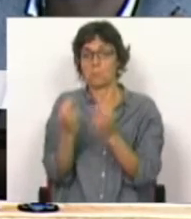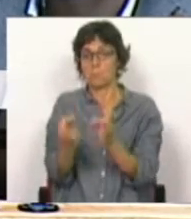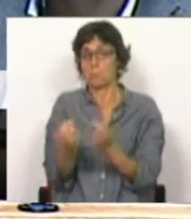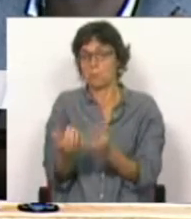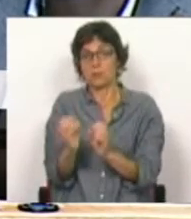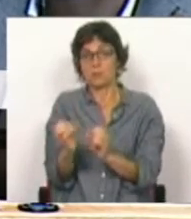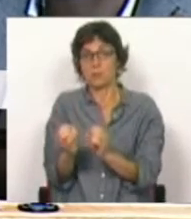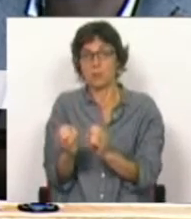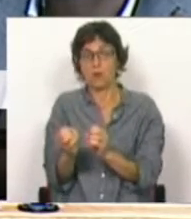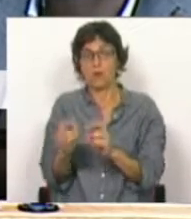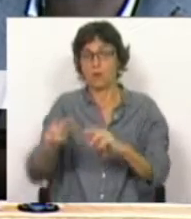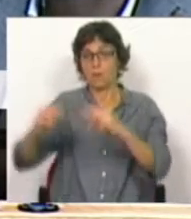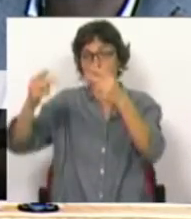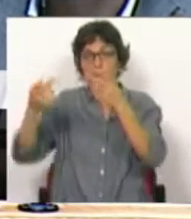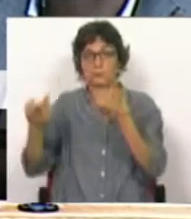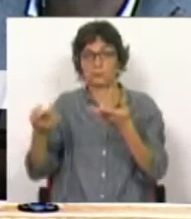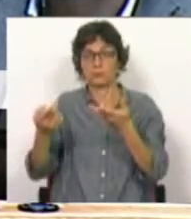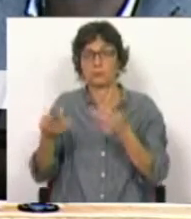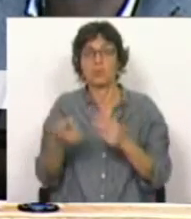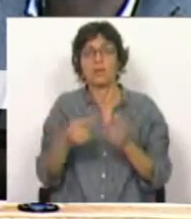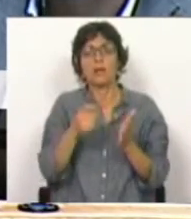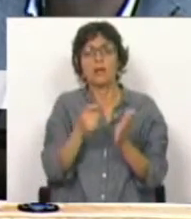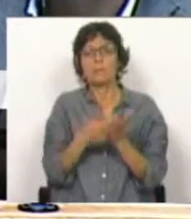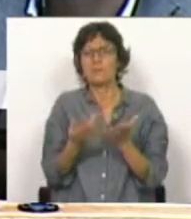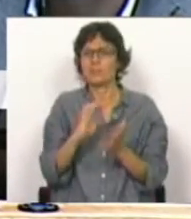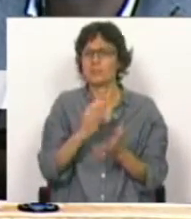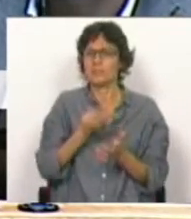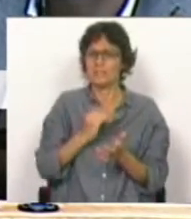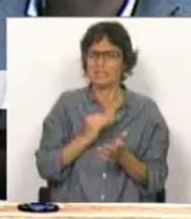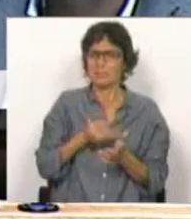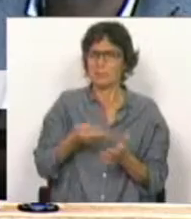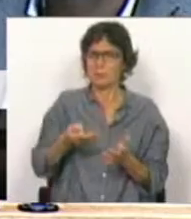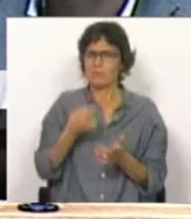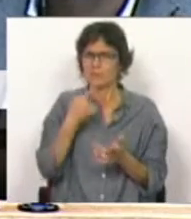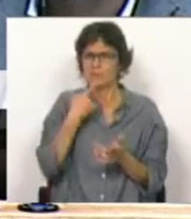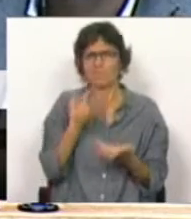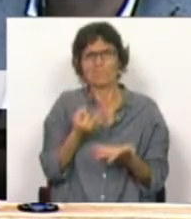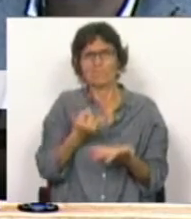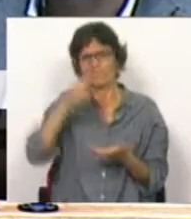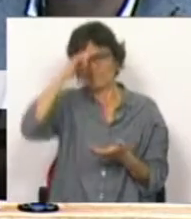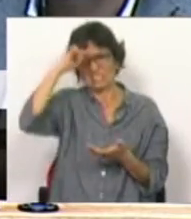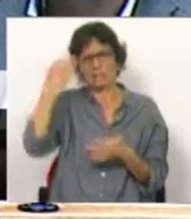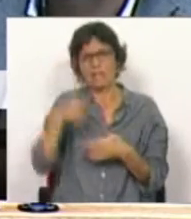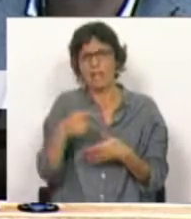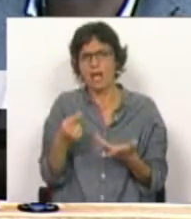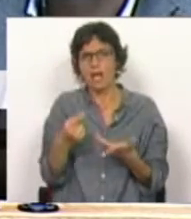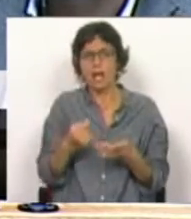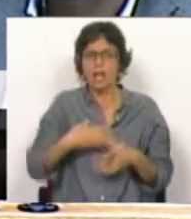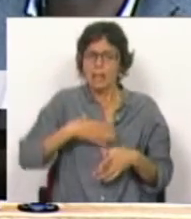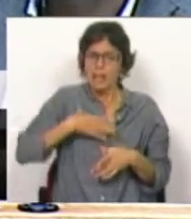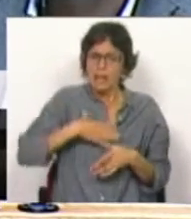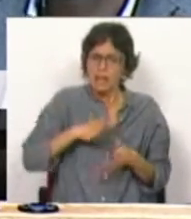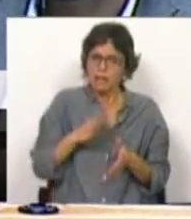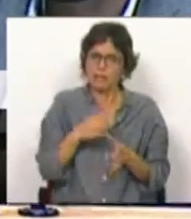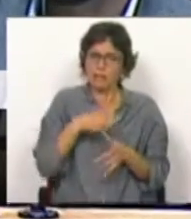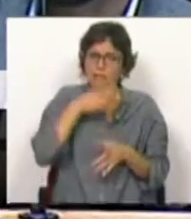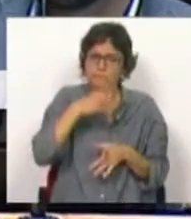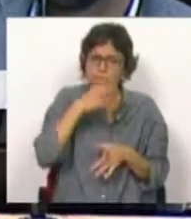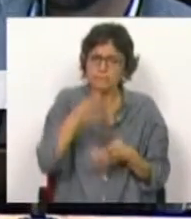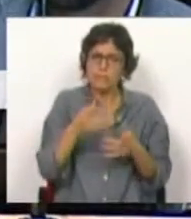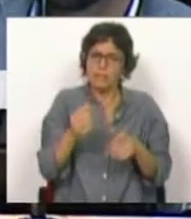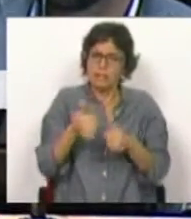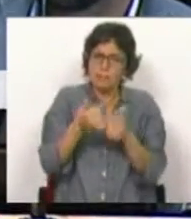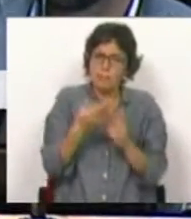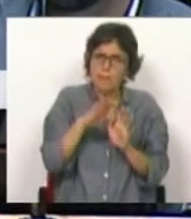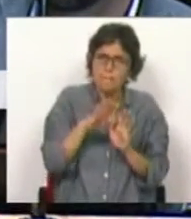carreira dos TSDTs. E, portanto, o CDS-PP tem esta dificuldade. Quer falar sobre o Serviço Nacional de Saúde, por aproximação das eleições,